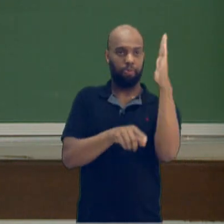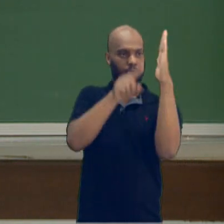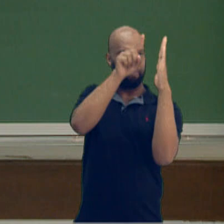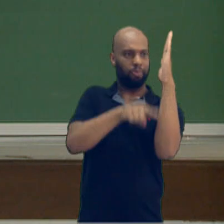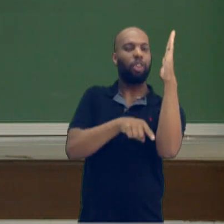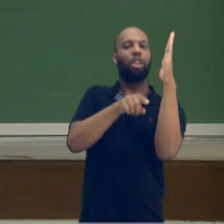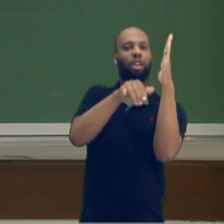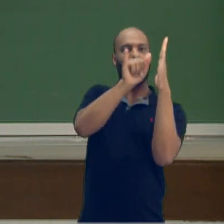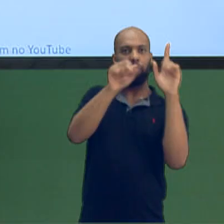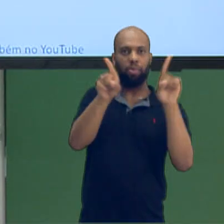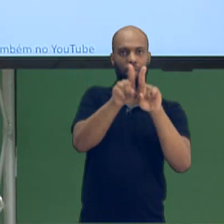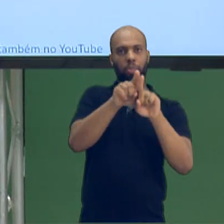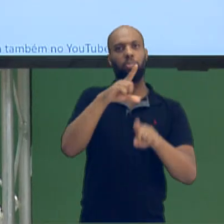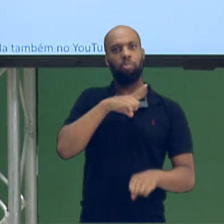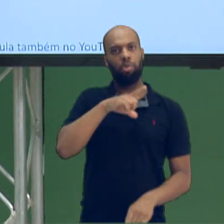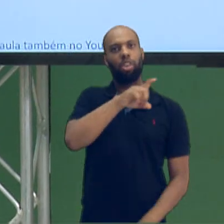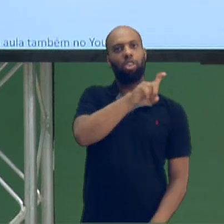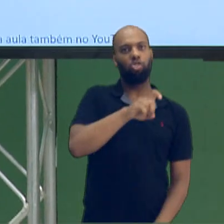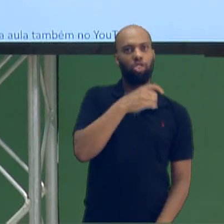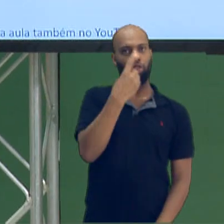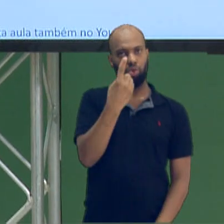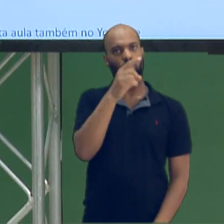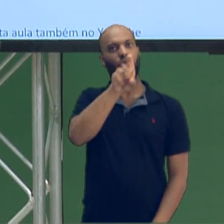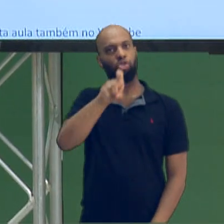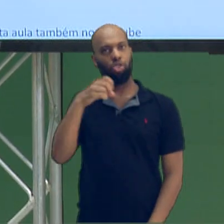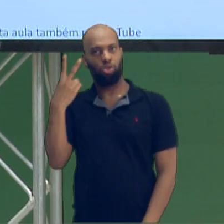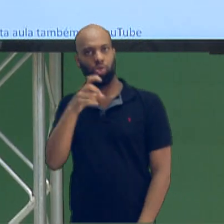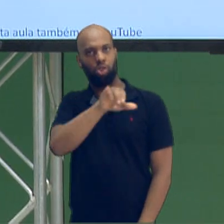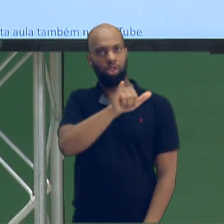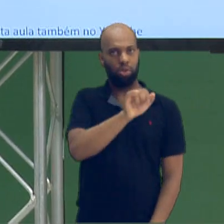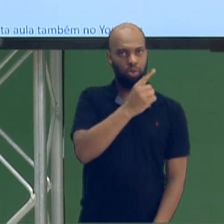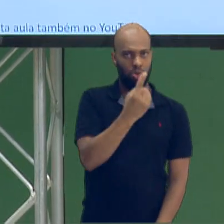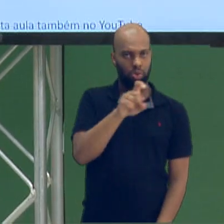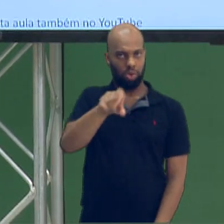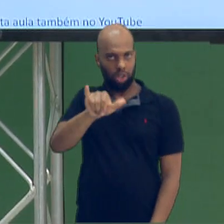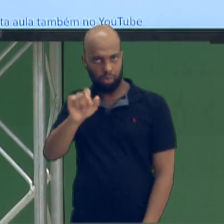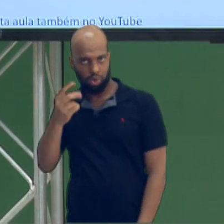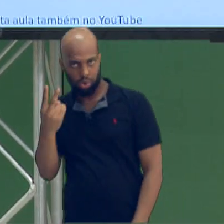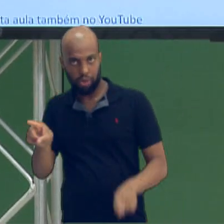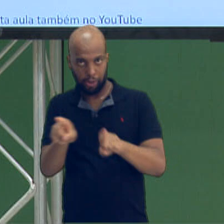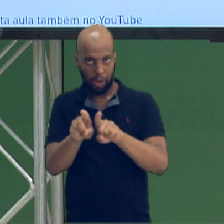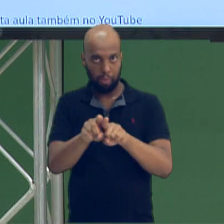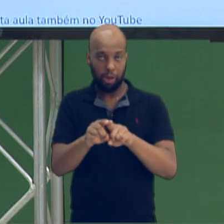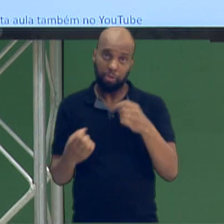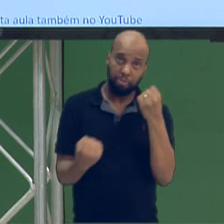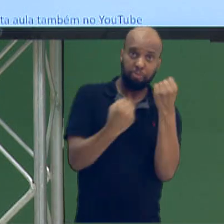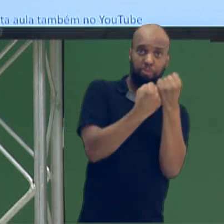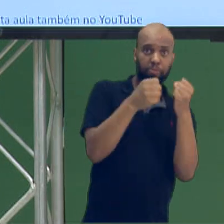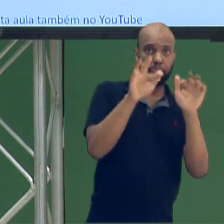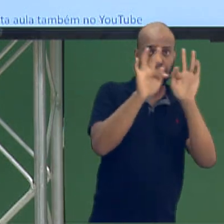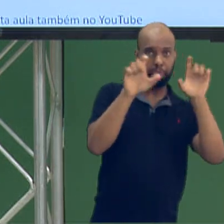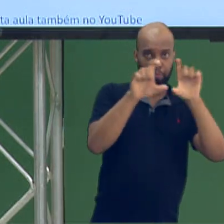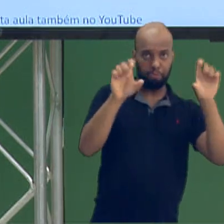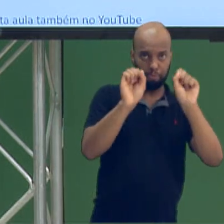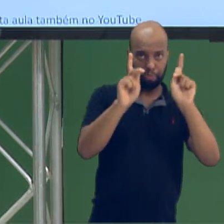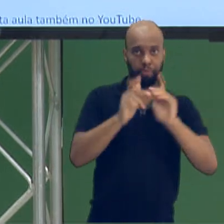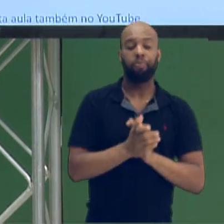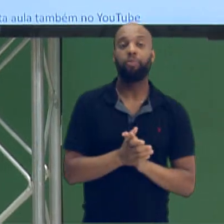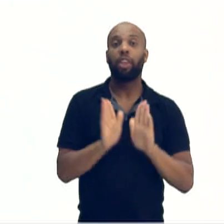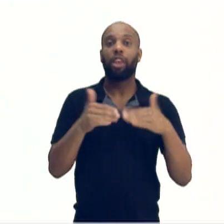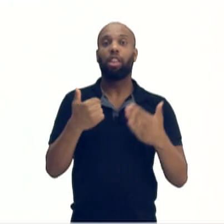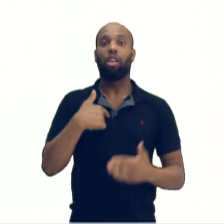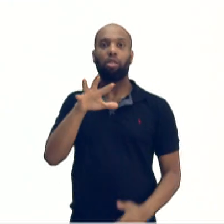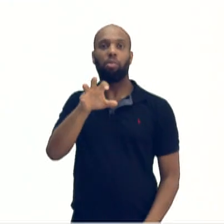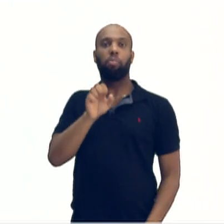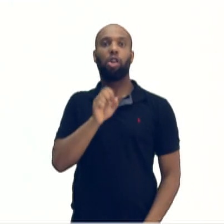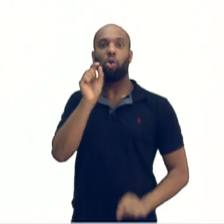x2, y2. E assim a gente substitui na nossa fórmula, perfeito? Então, vamos ver como que a gente faria aqui. A professora, então, pegou